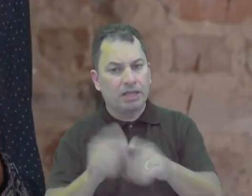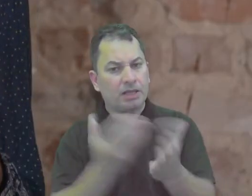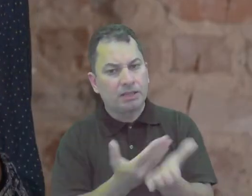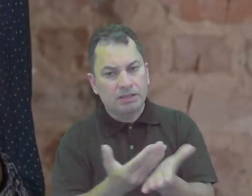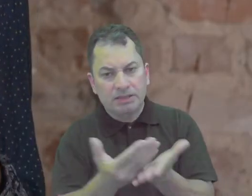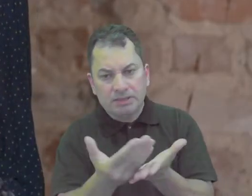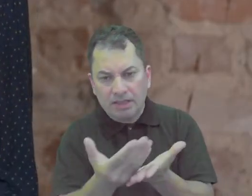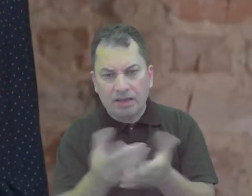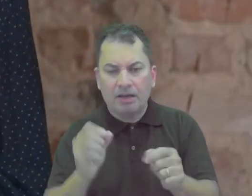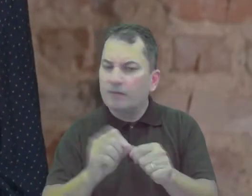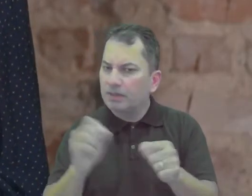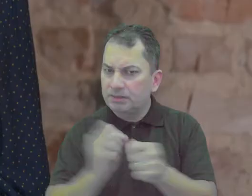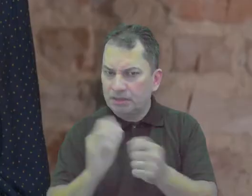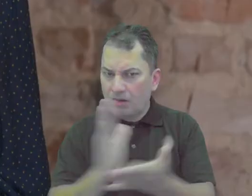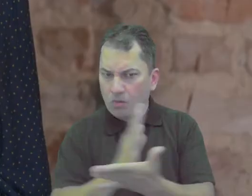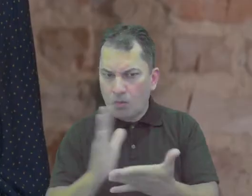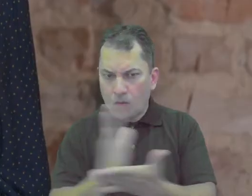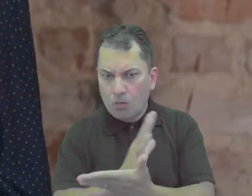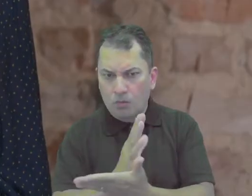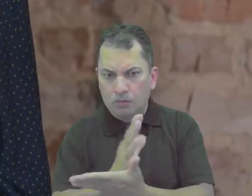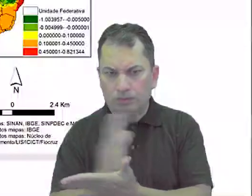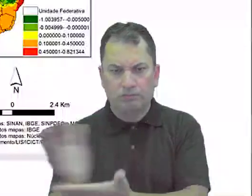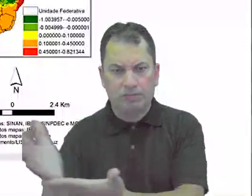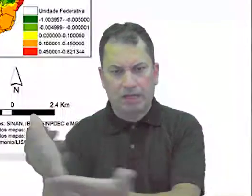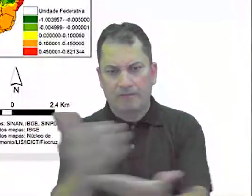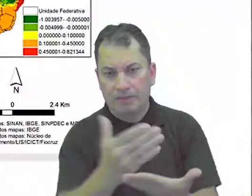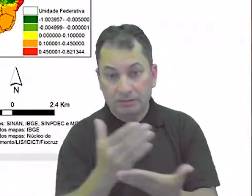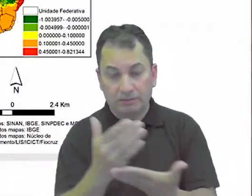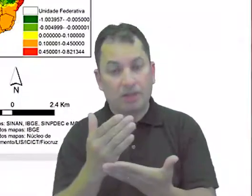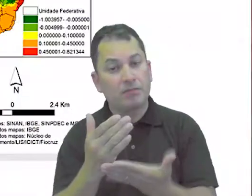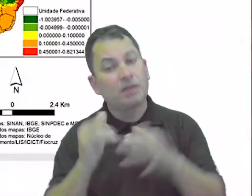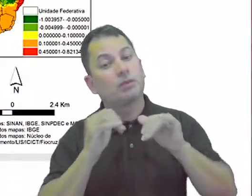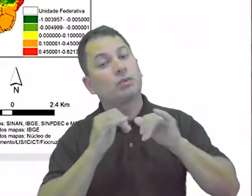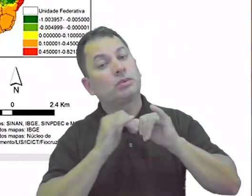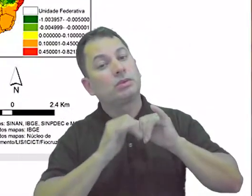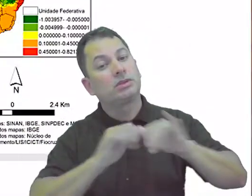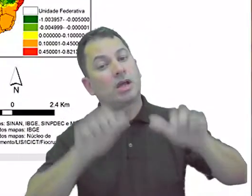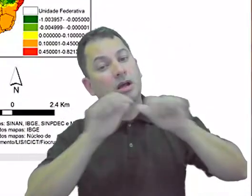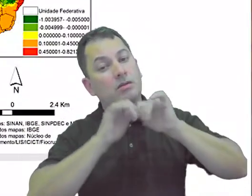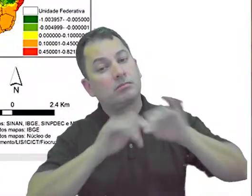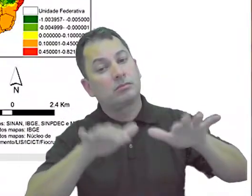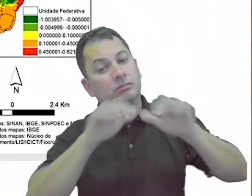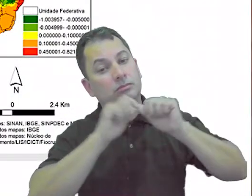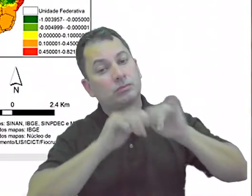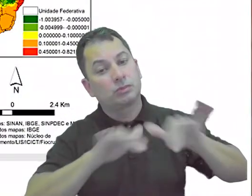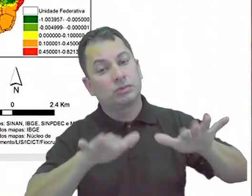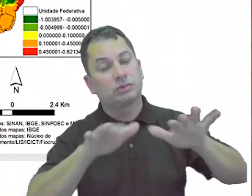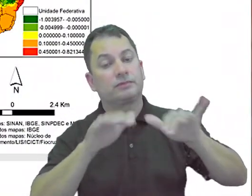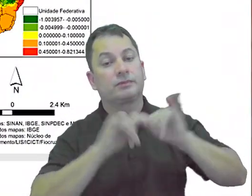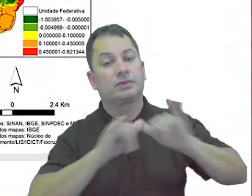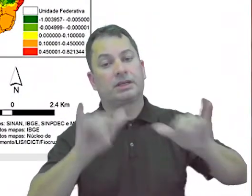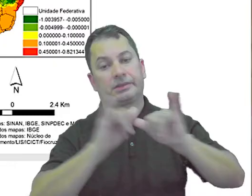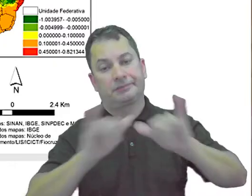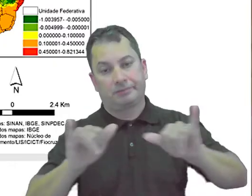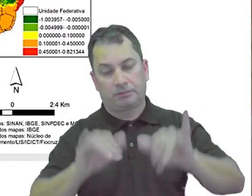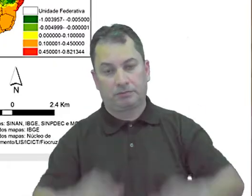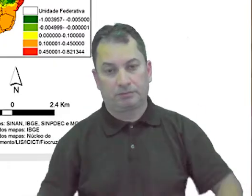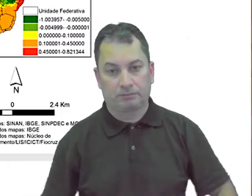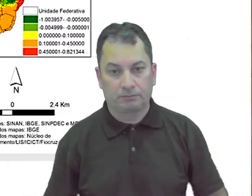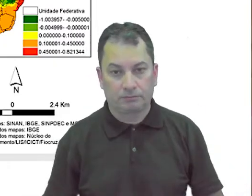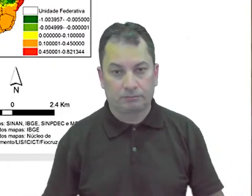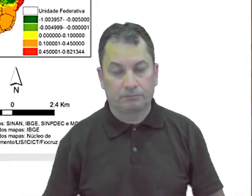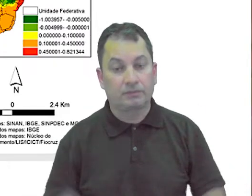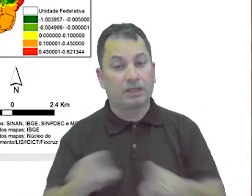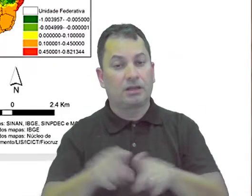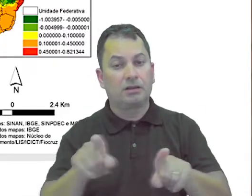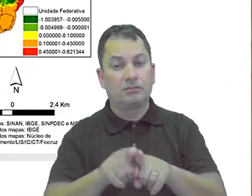levantamentos e começaram a divulgar essas informações. Nesses mapas aqui é importante também a gente atentar, né,